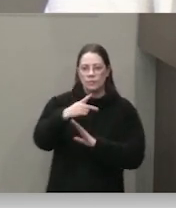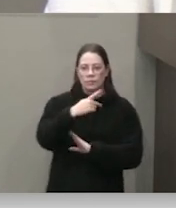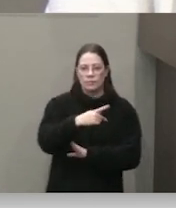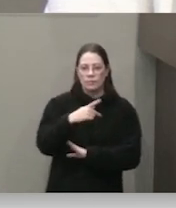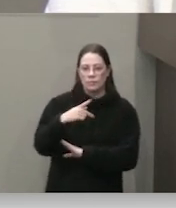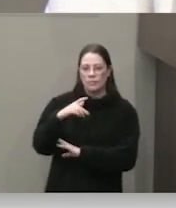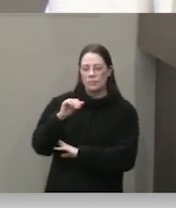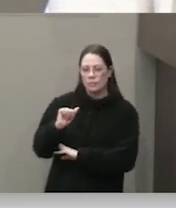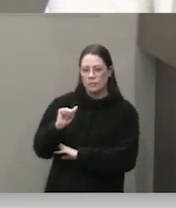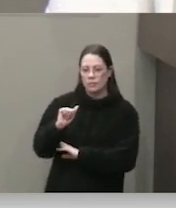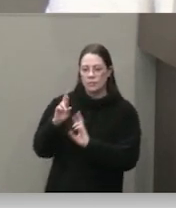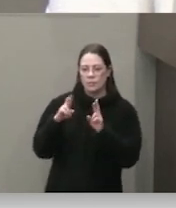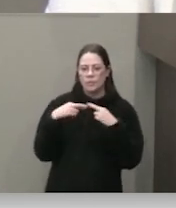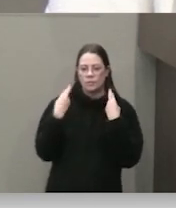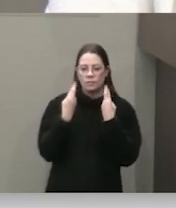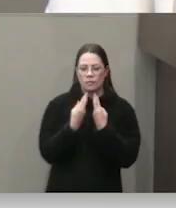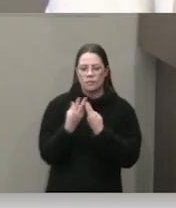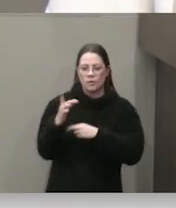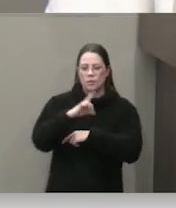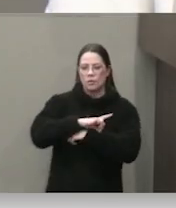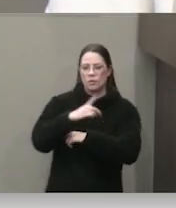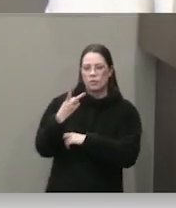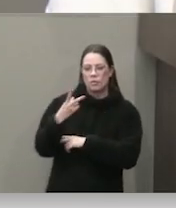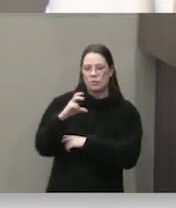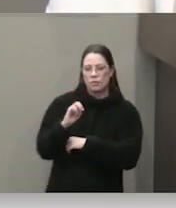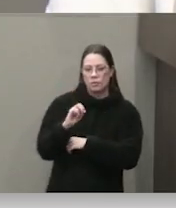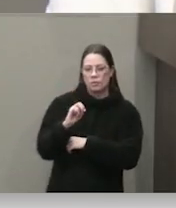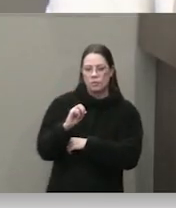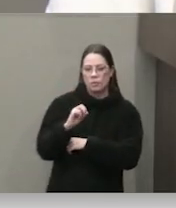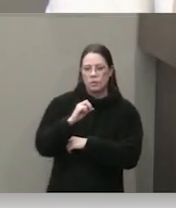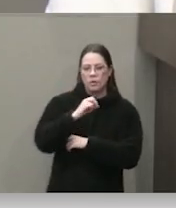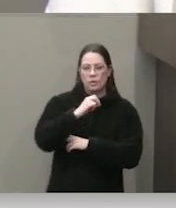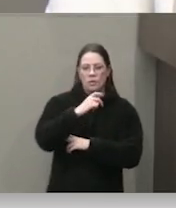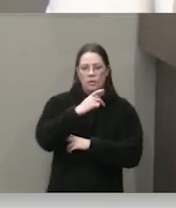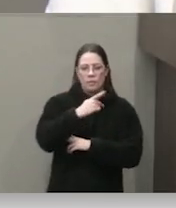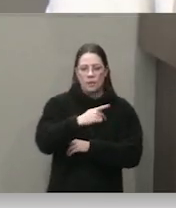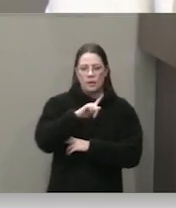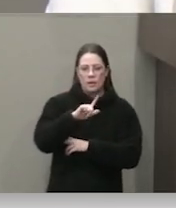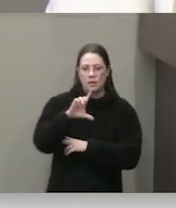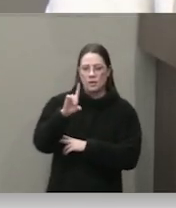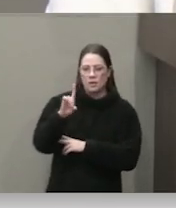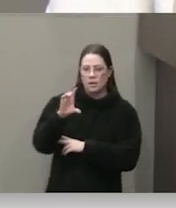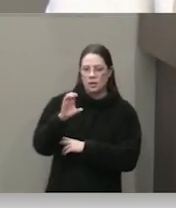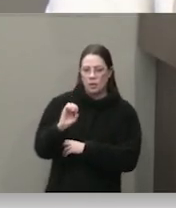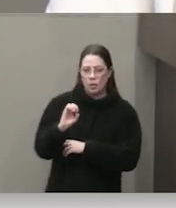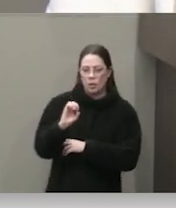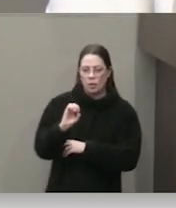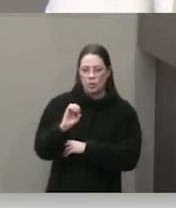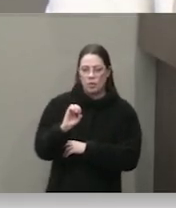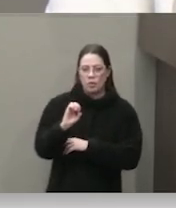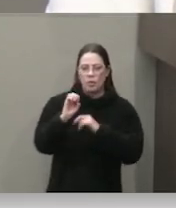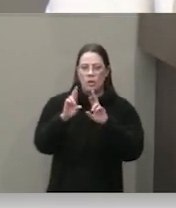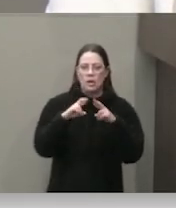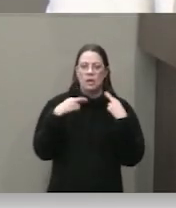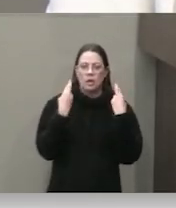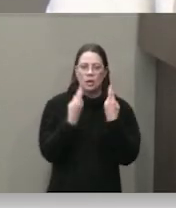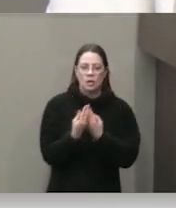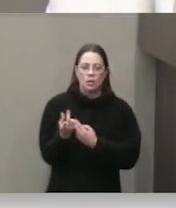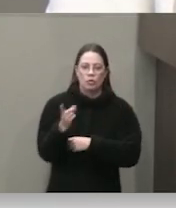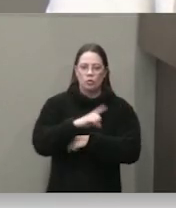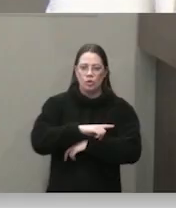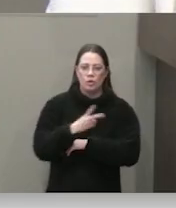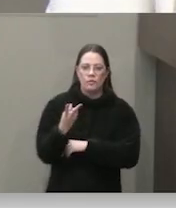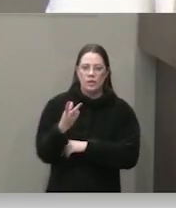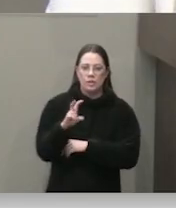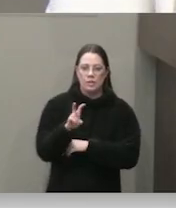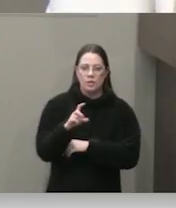PPA, reunião plenária ordinária do dia 20, e o PLDO, a reunião plenária ordinária do dia 25 de